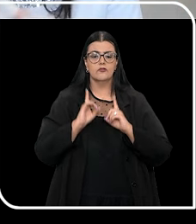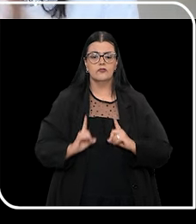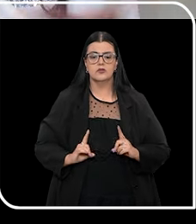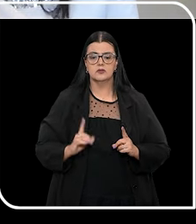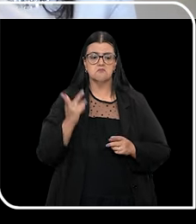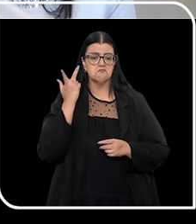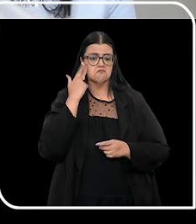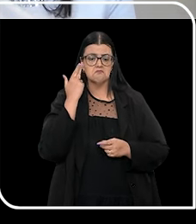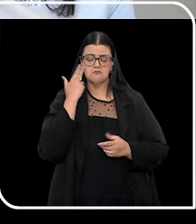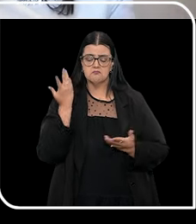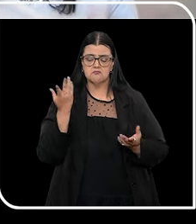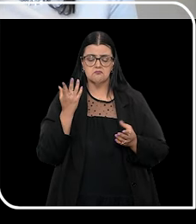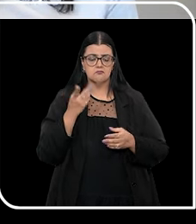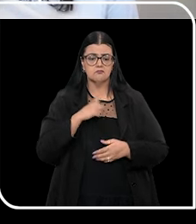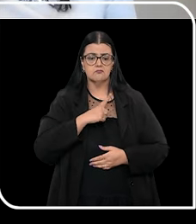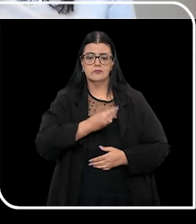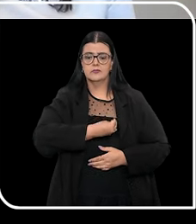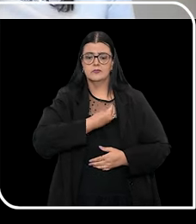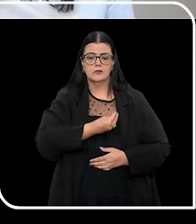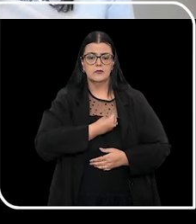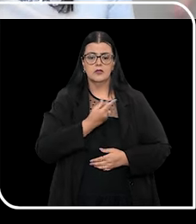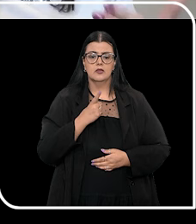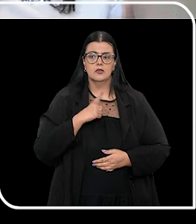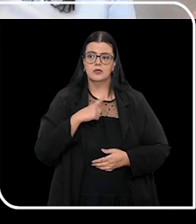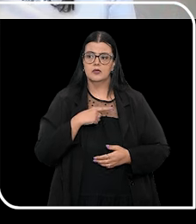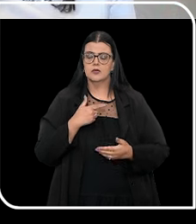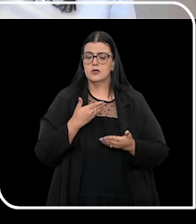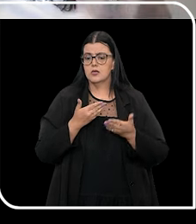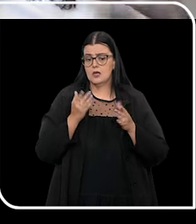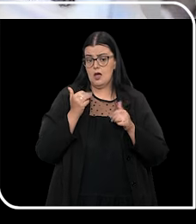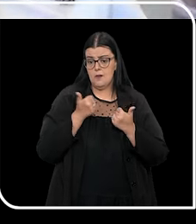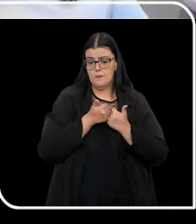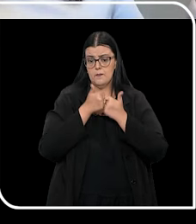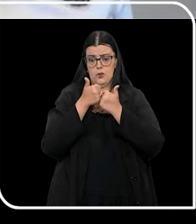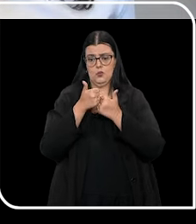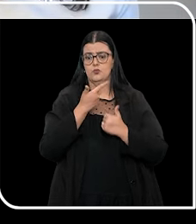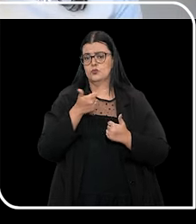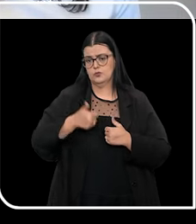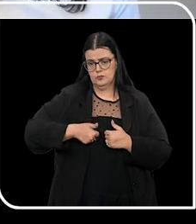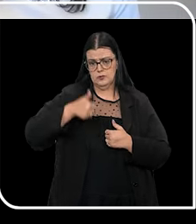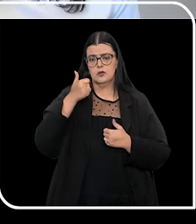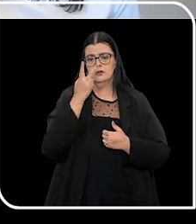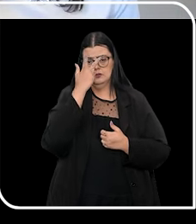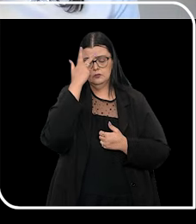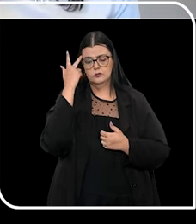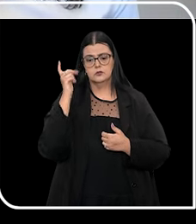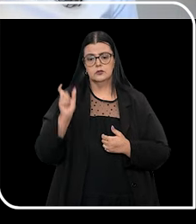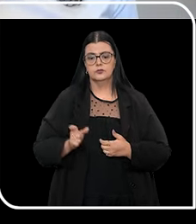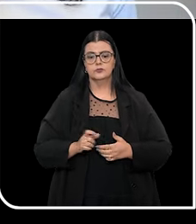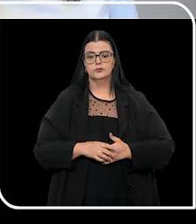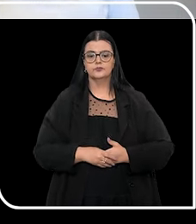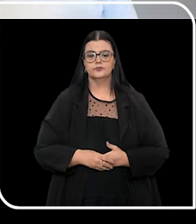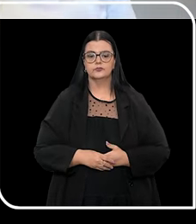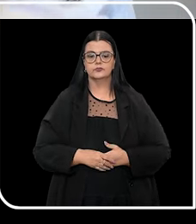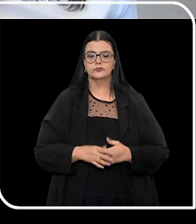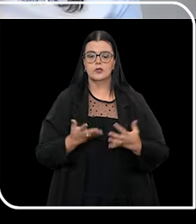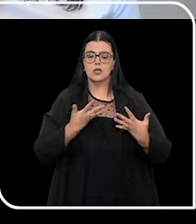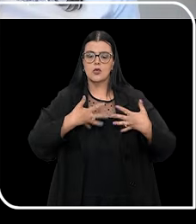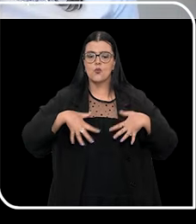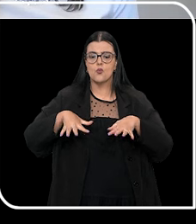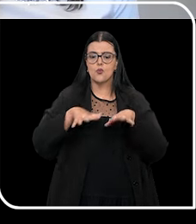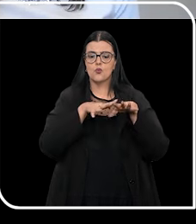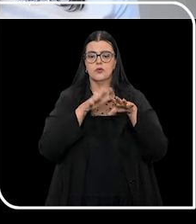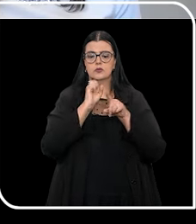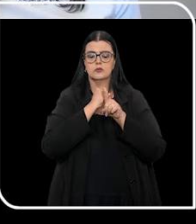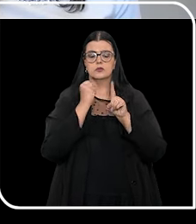deficiência é presente como outra característica mas que a gente vai usar o recurso para ter o melhor essencial daquela pessoa a inclusão